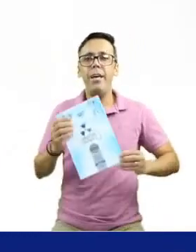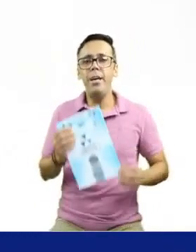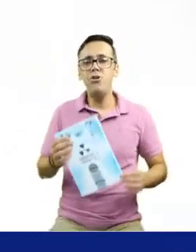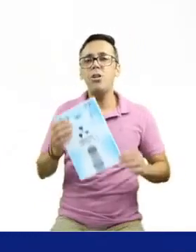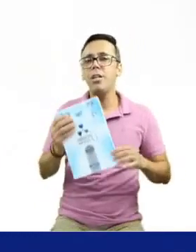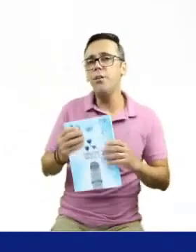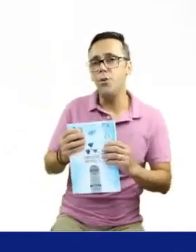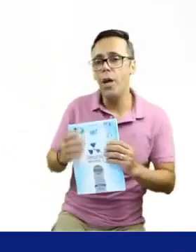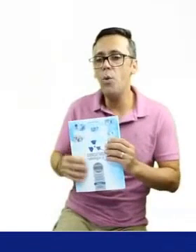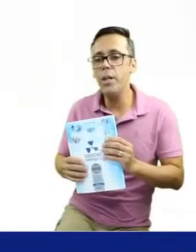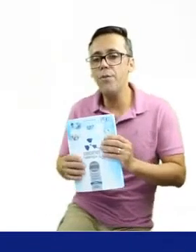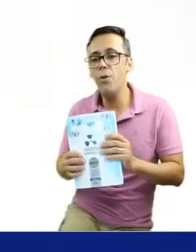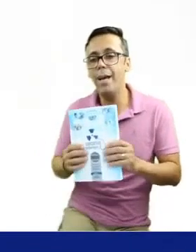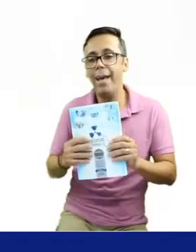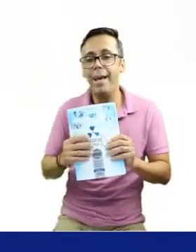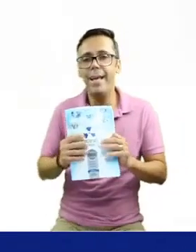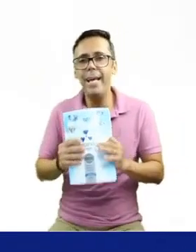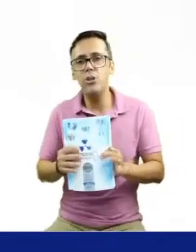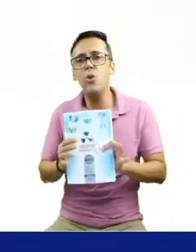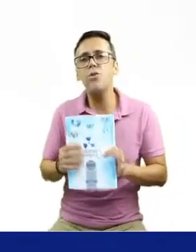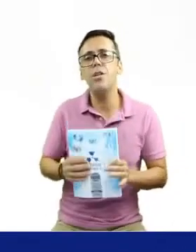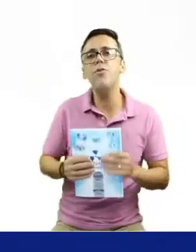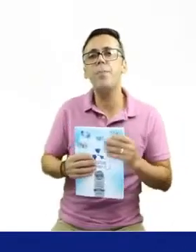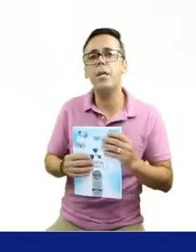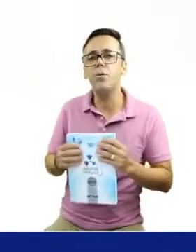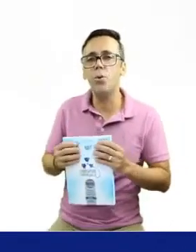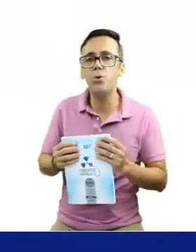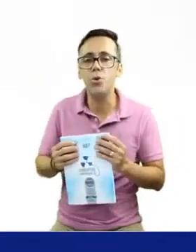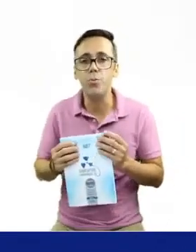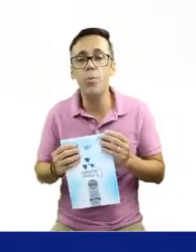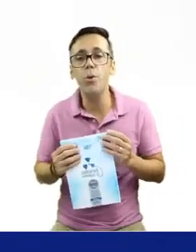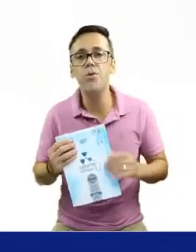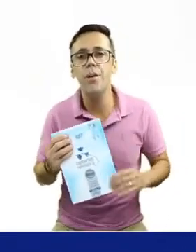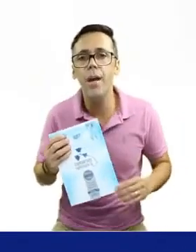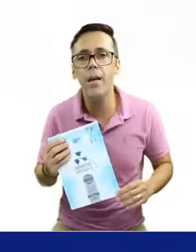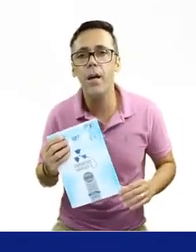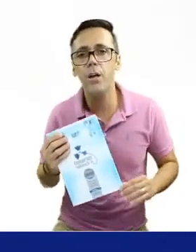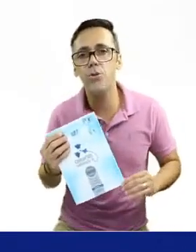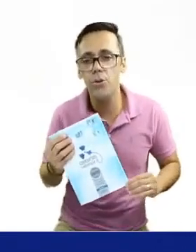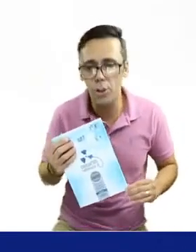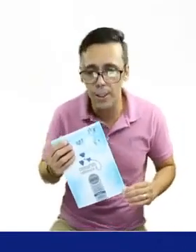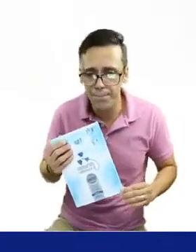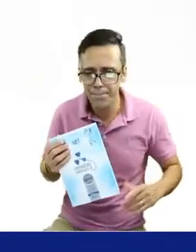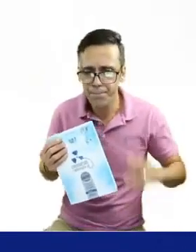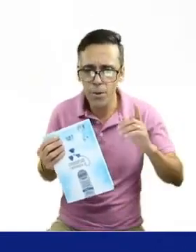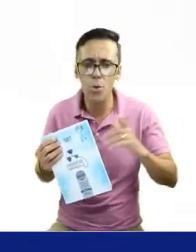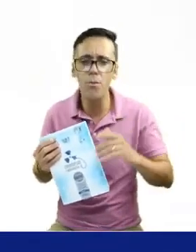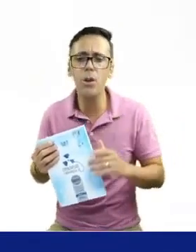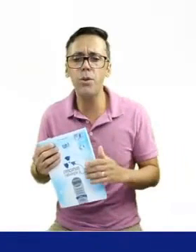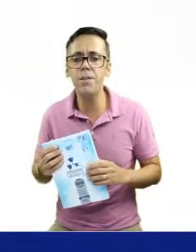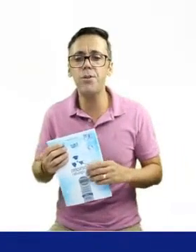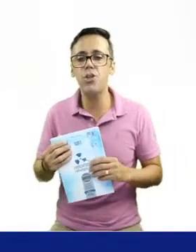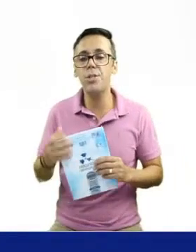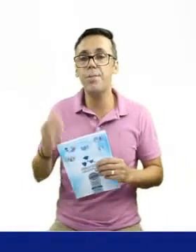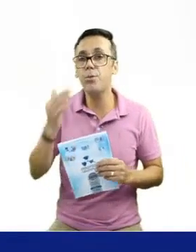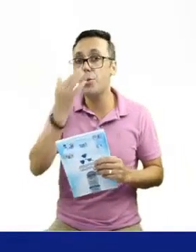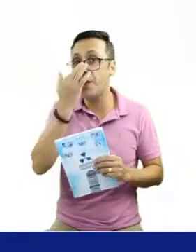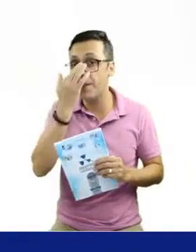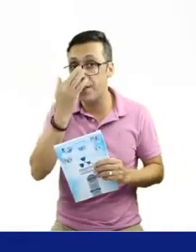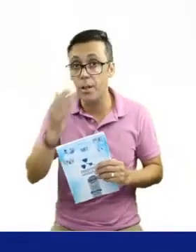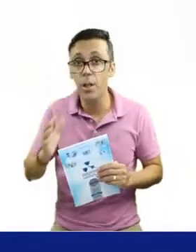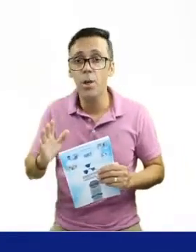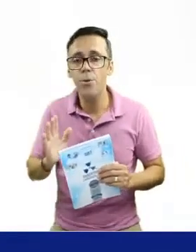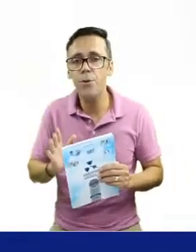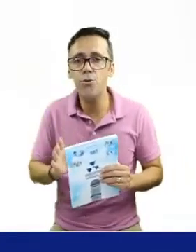Pessoal esse livro é um livro é exclusivo para concursos públicos em radiologia valor esses